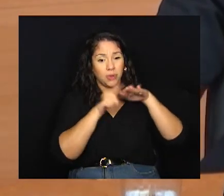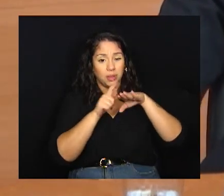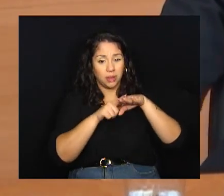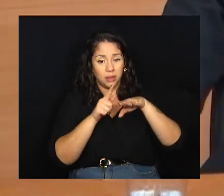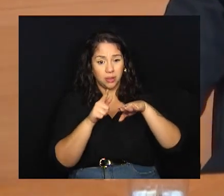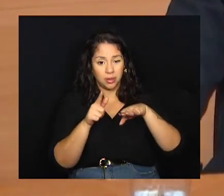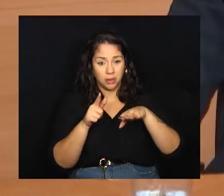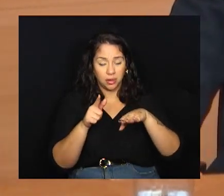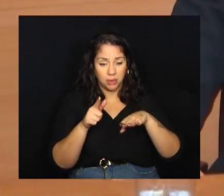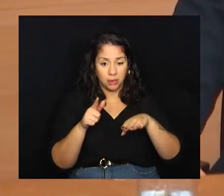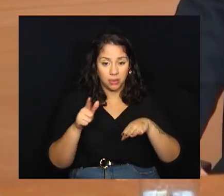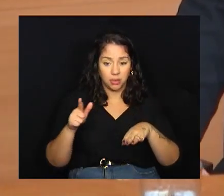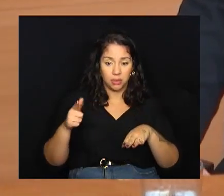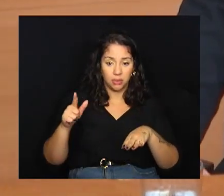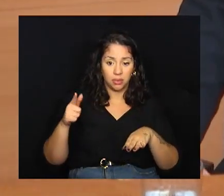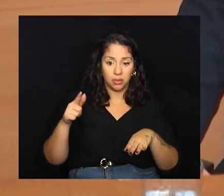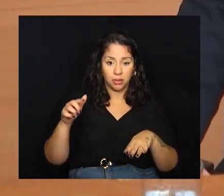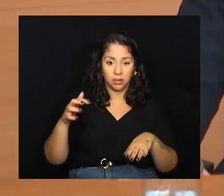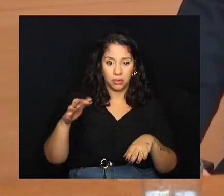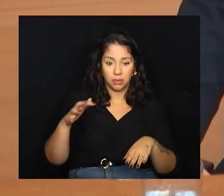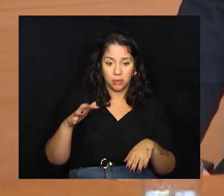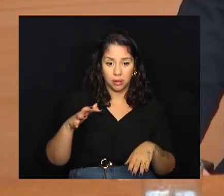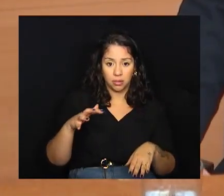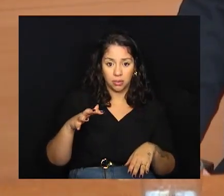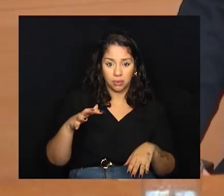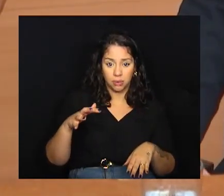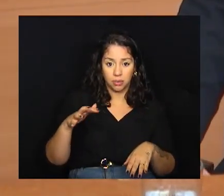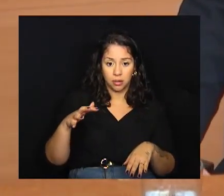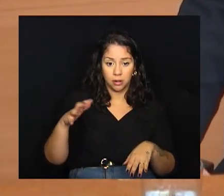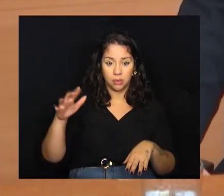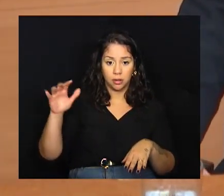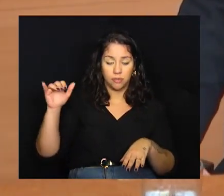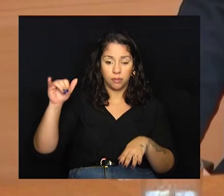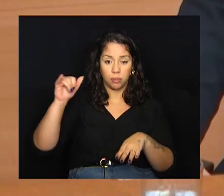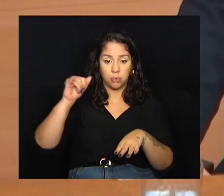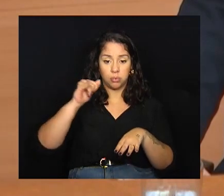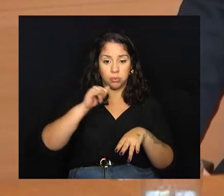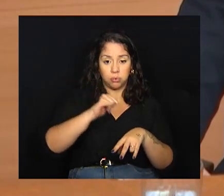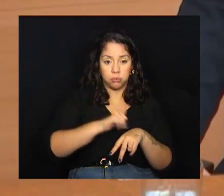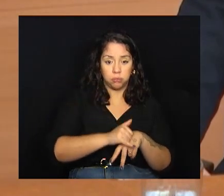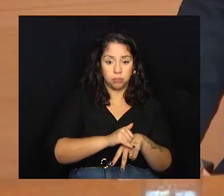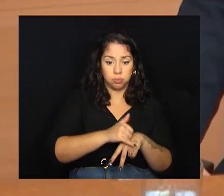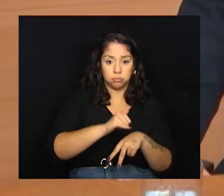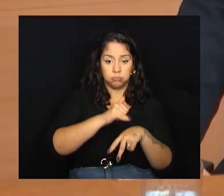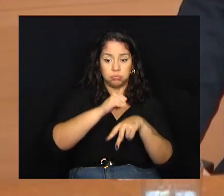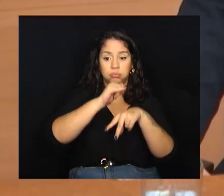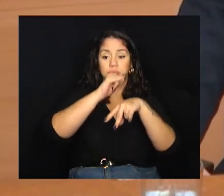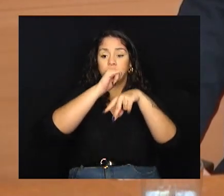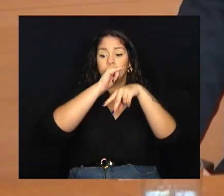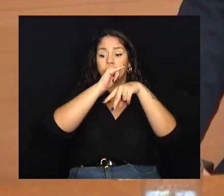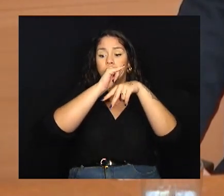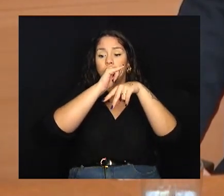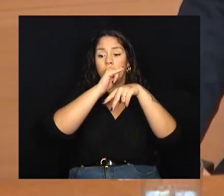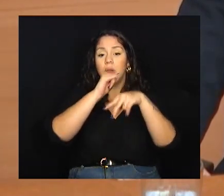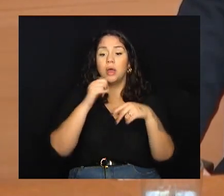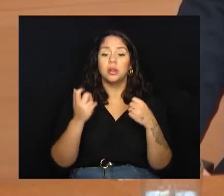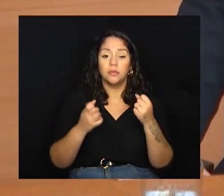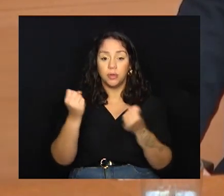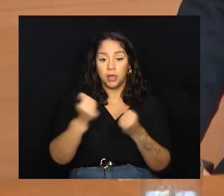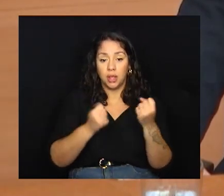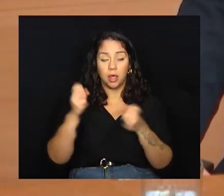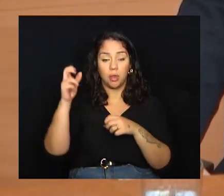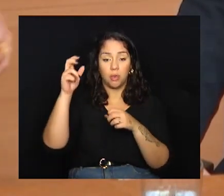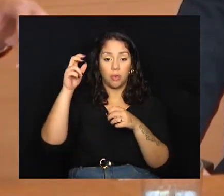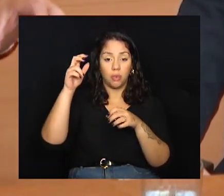que me simplesmente ela me levantou e me jogou tá olha que eu caí no chão Meu carro quebrou os dois